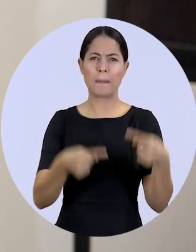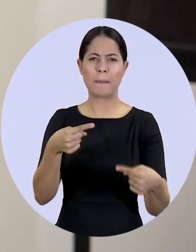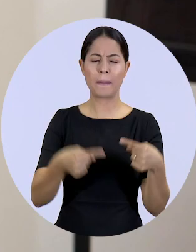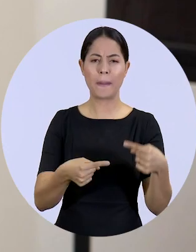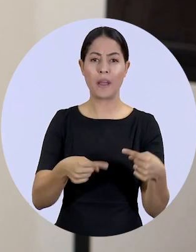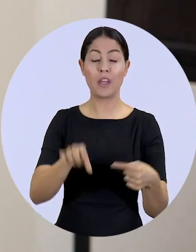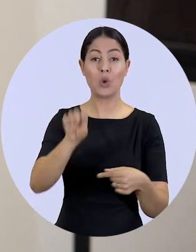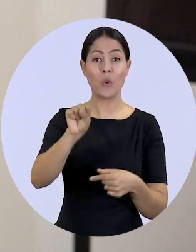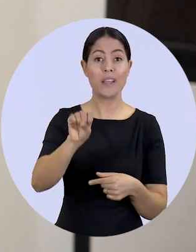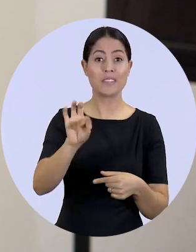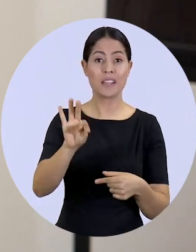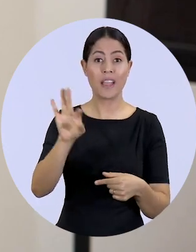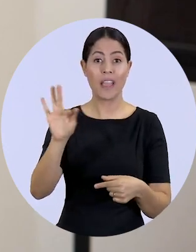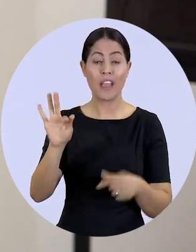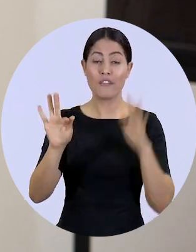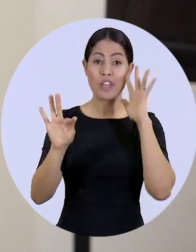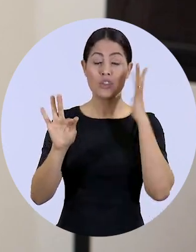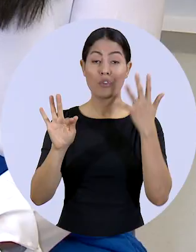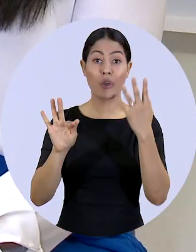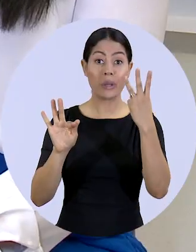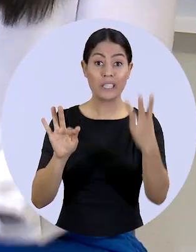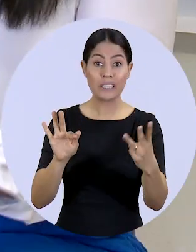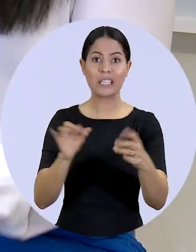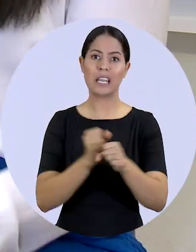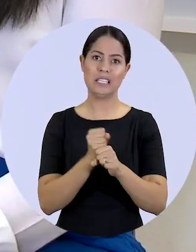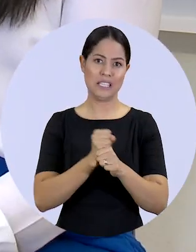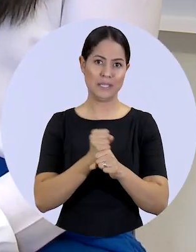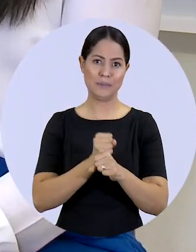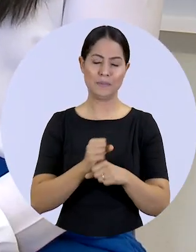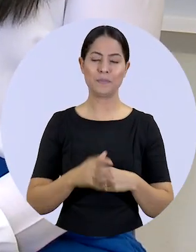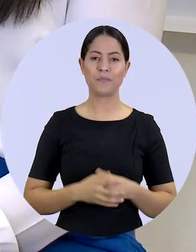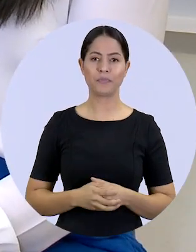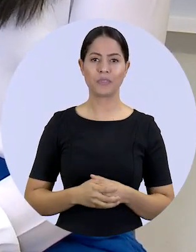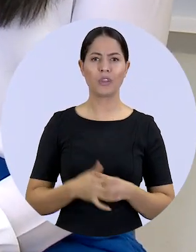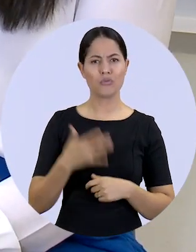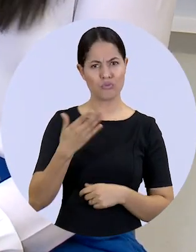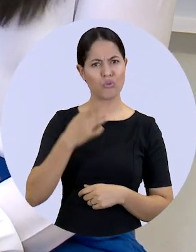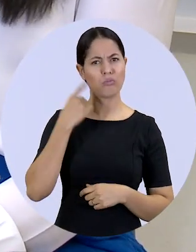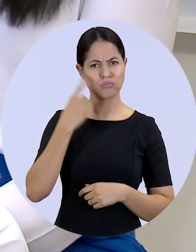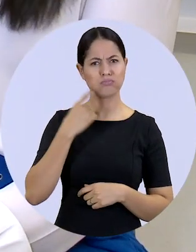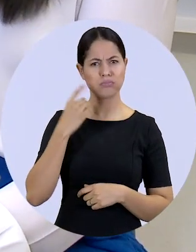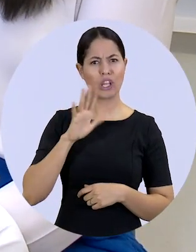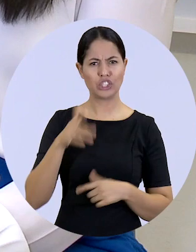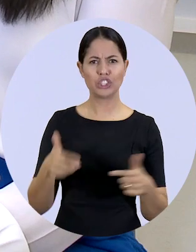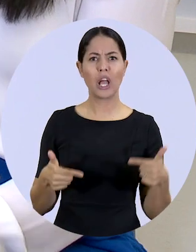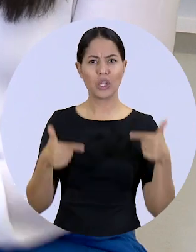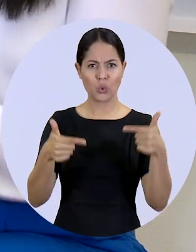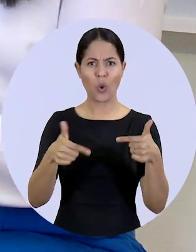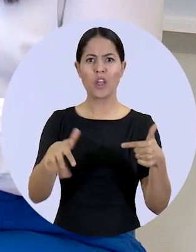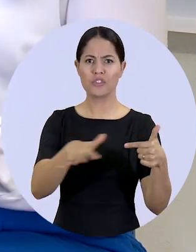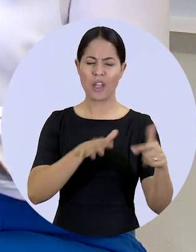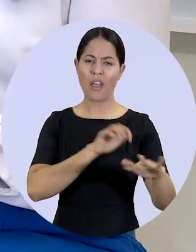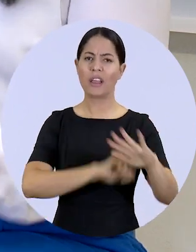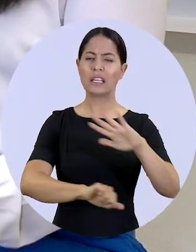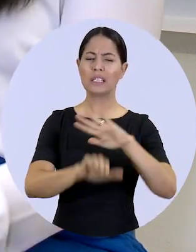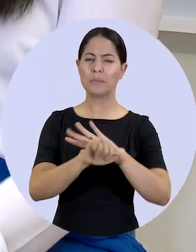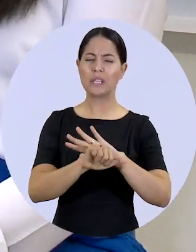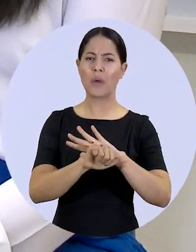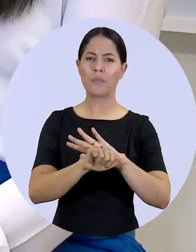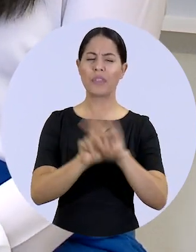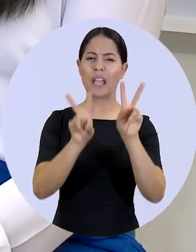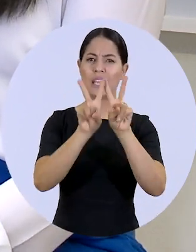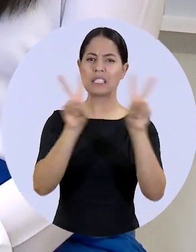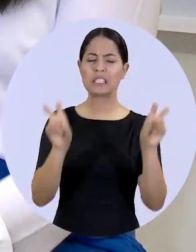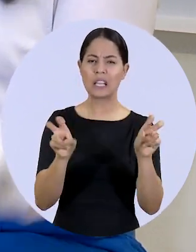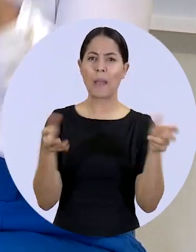que o Supremo levou 3 anos para decidir. E o senhor, que é advogado atuante na área há muitos anos, na sua opinião,